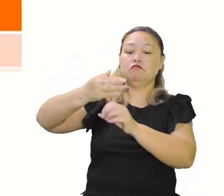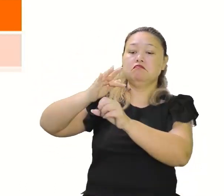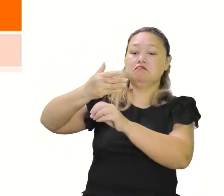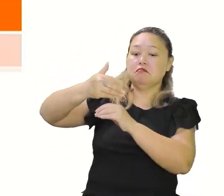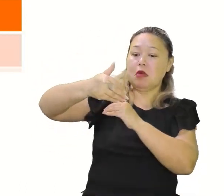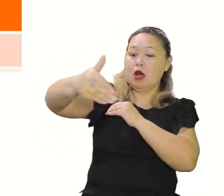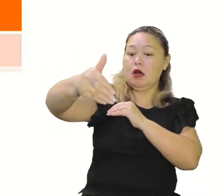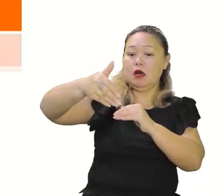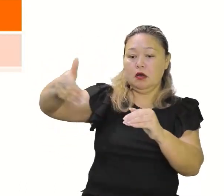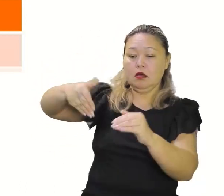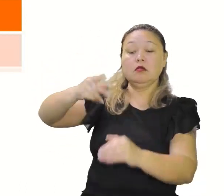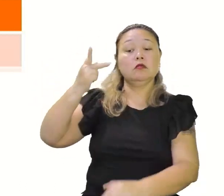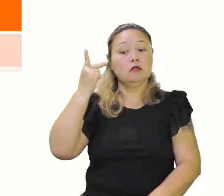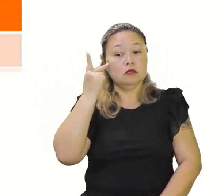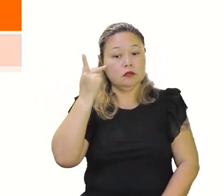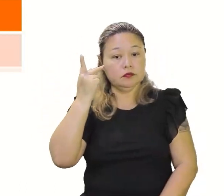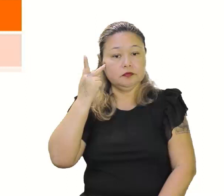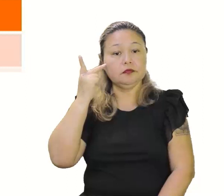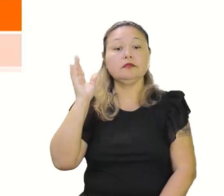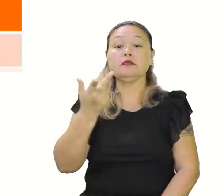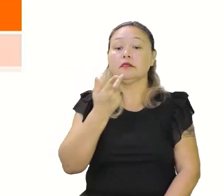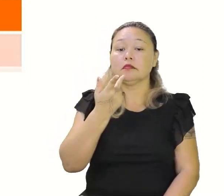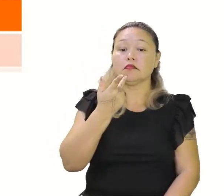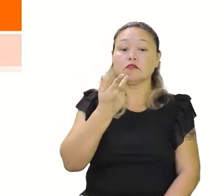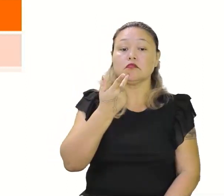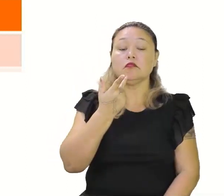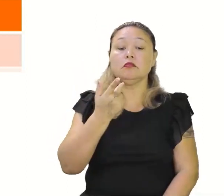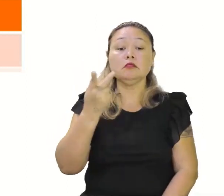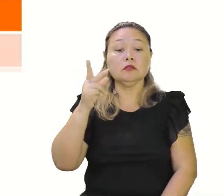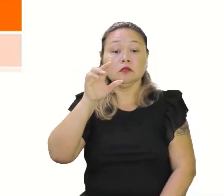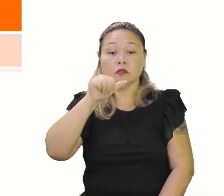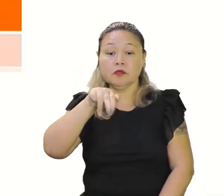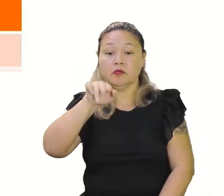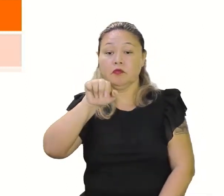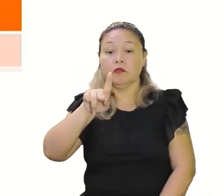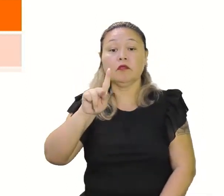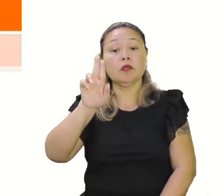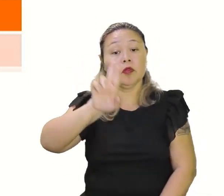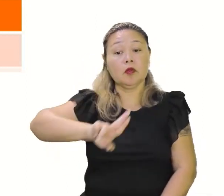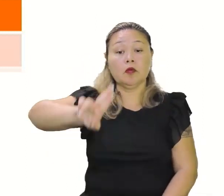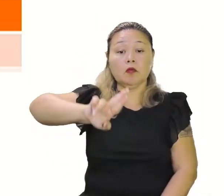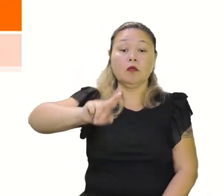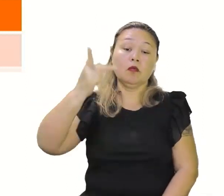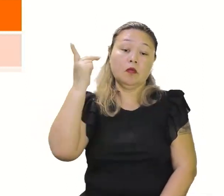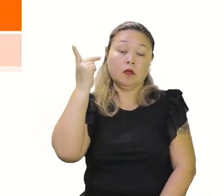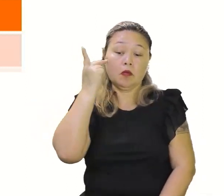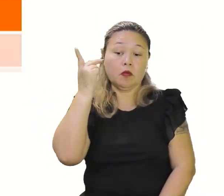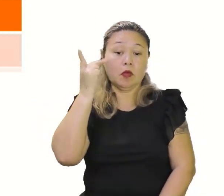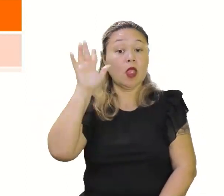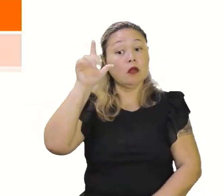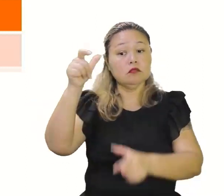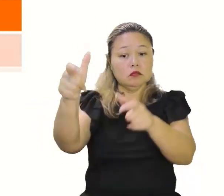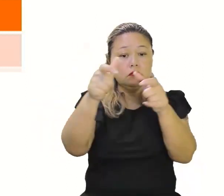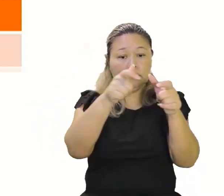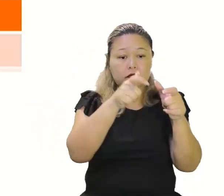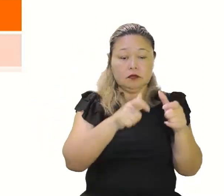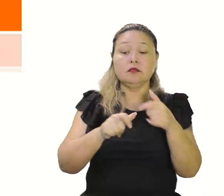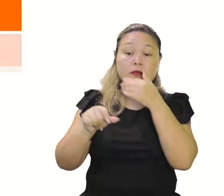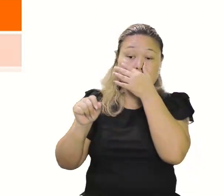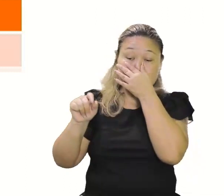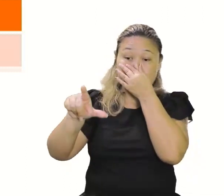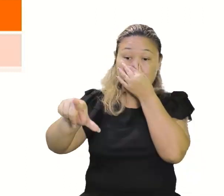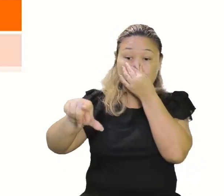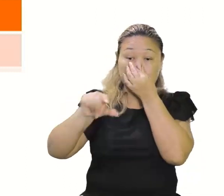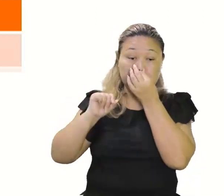paulista. Então aqui, ó, como eu falei anteriormente, ou a gente usa o alqueire do norte, ou em muitos lugares os agricultores